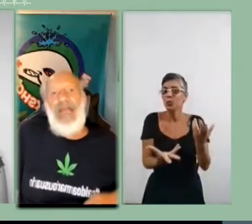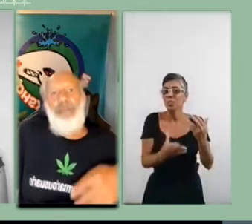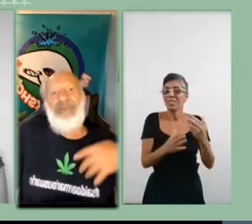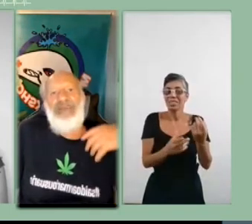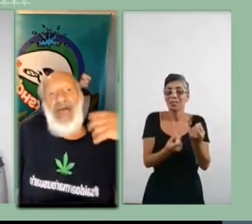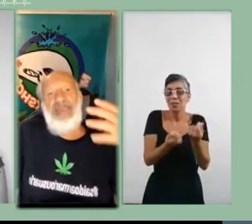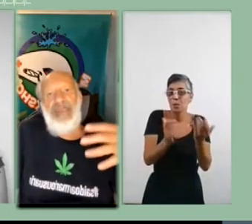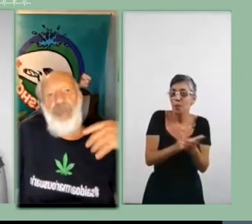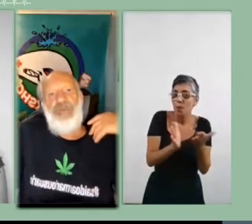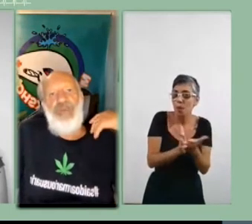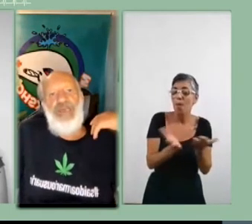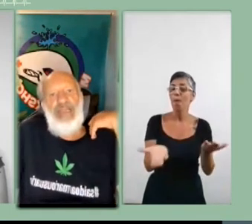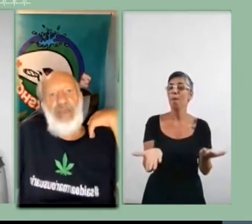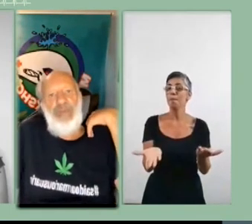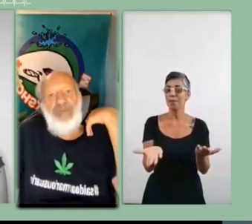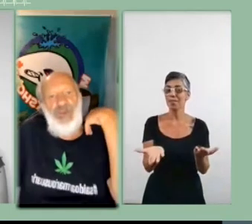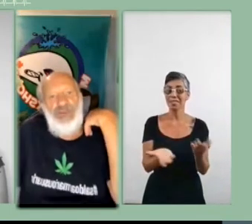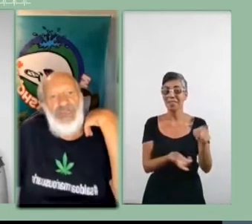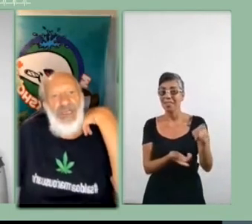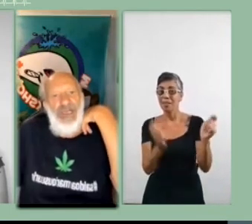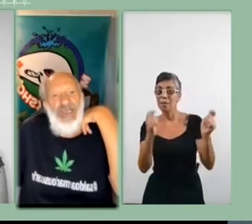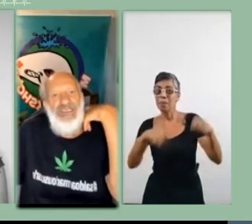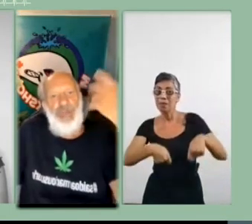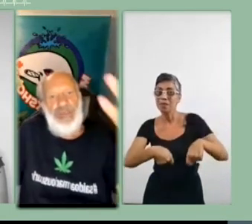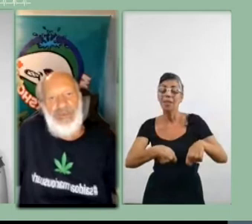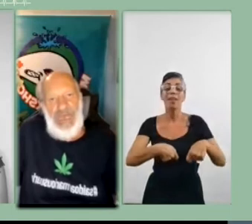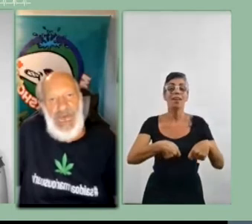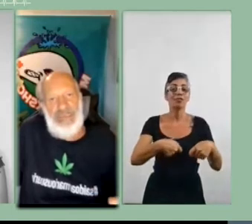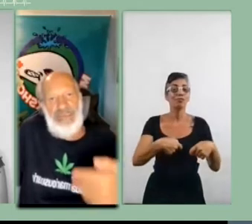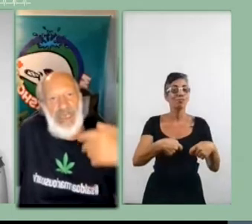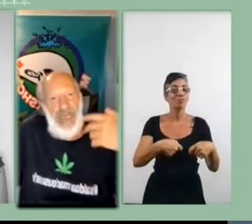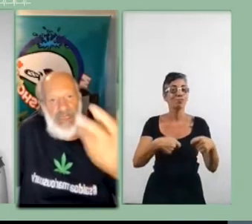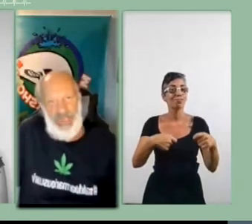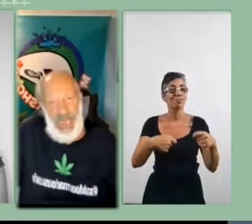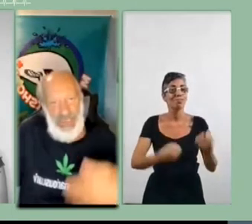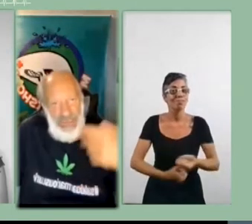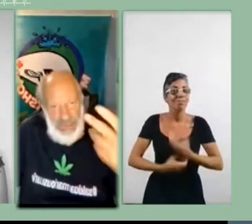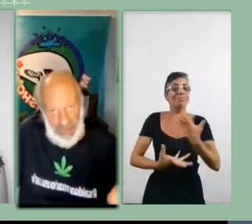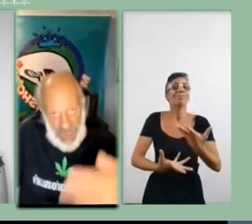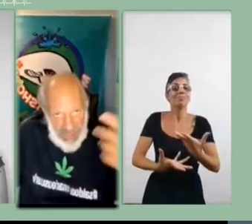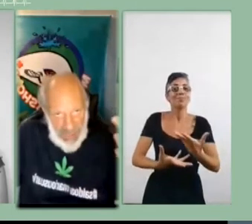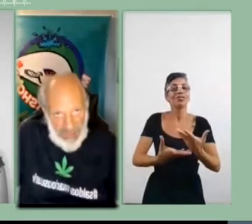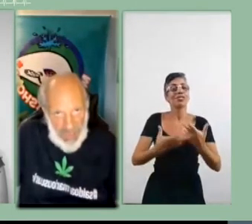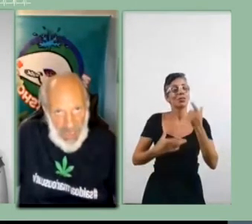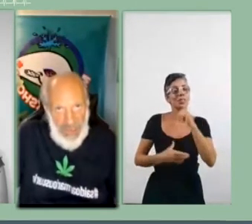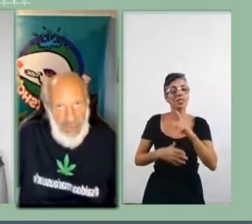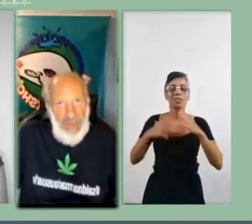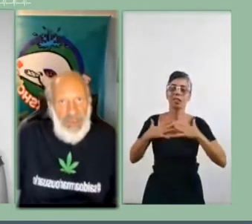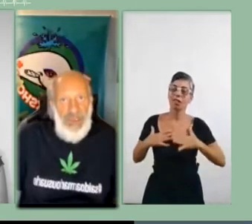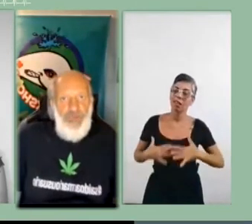a capacidade e a possibilidade da pessoa se expressar, de se relaxar, de dançar, de